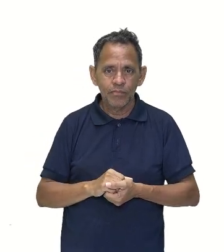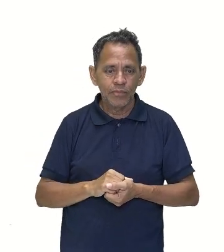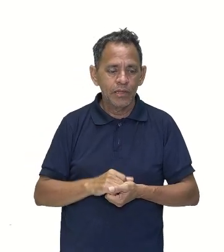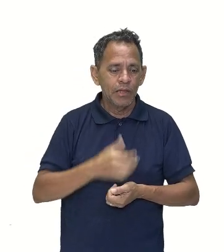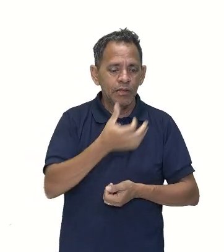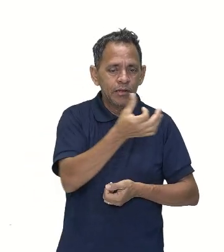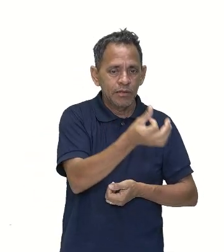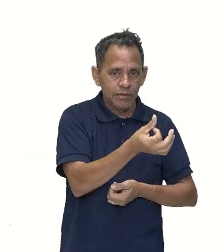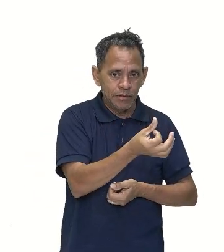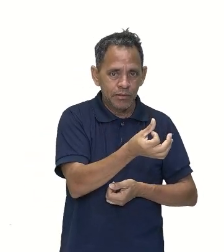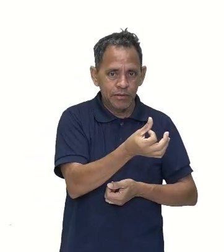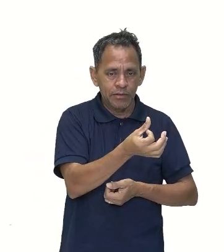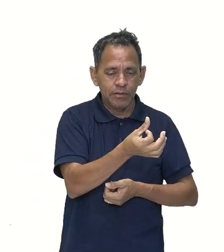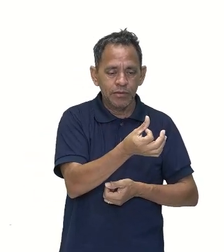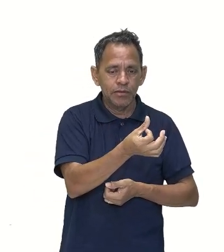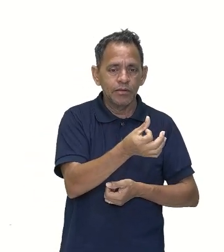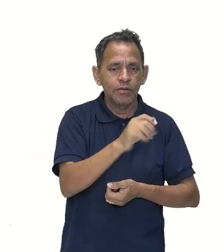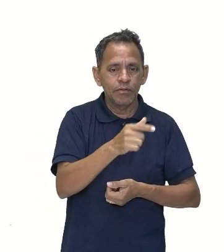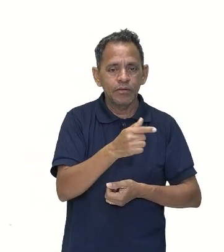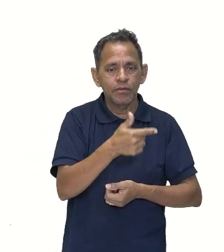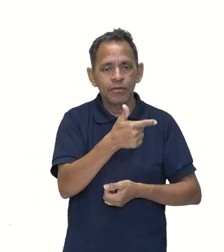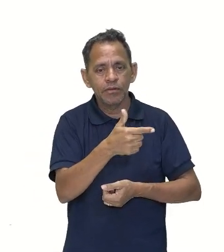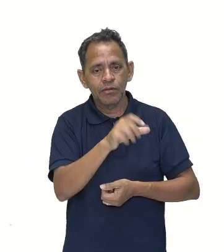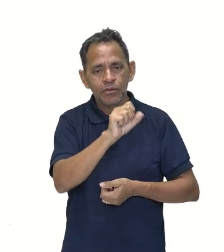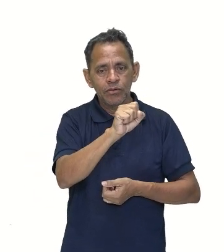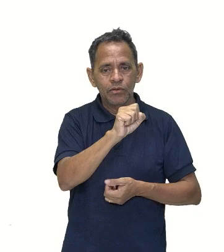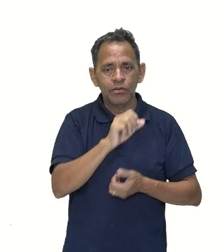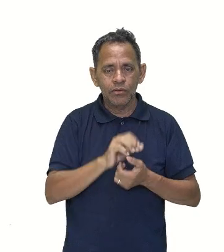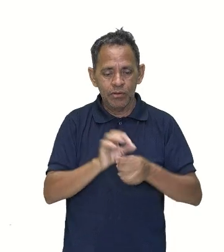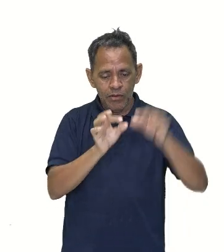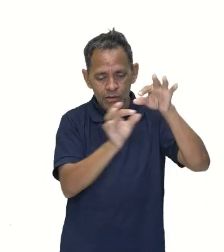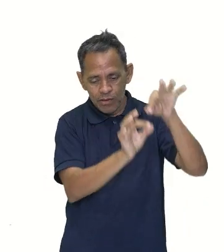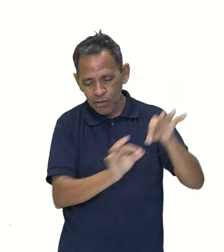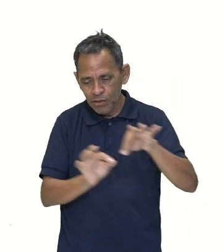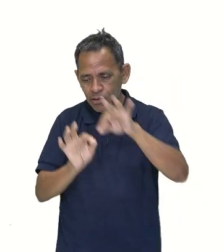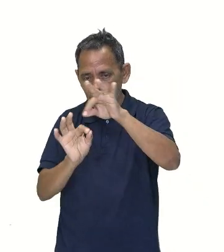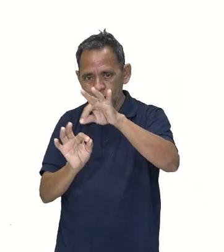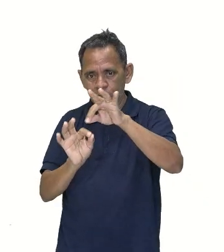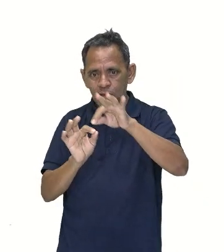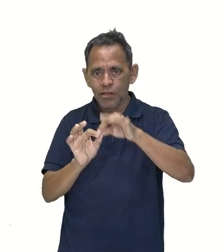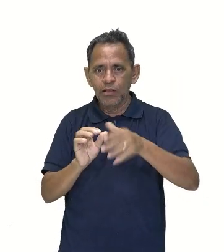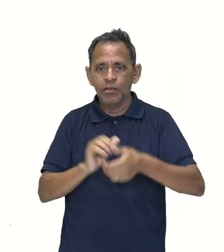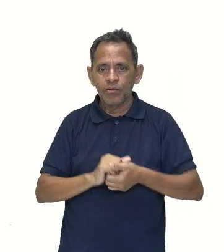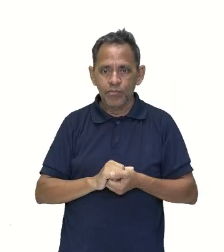6,28 aqui para o primeiro membro, tá?